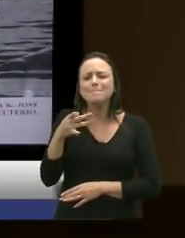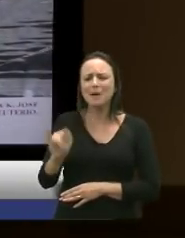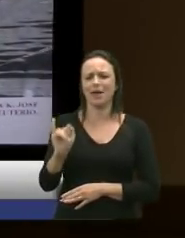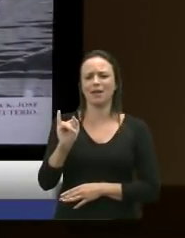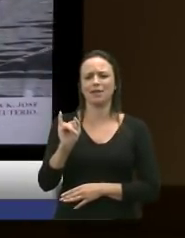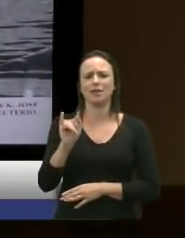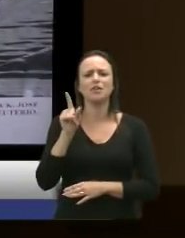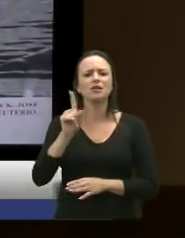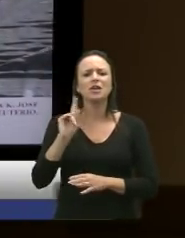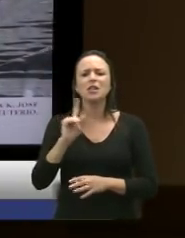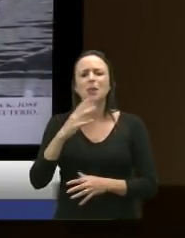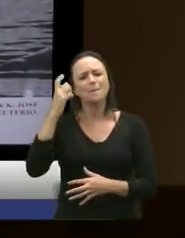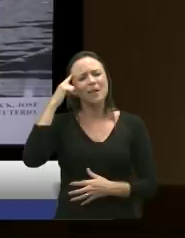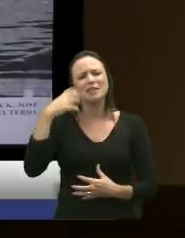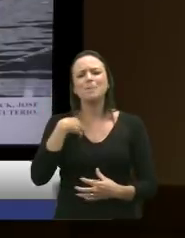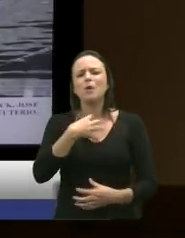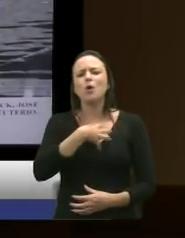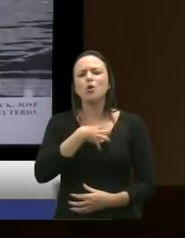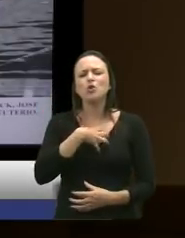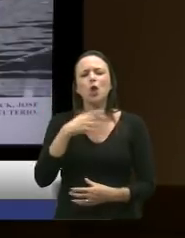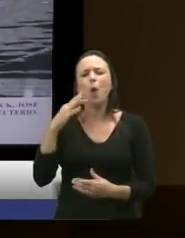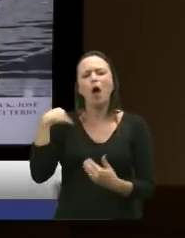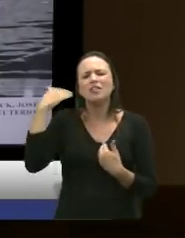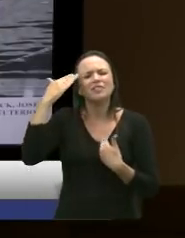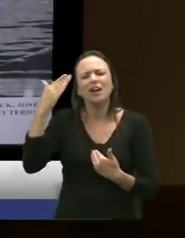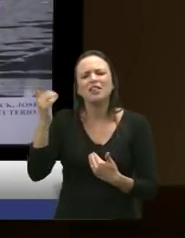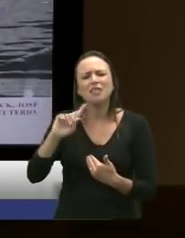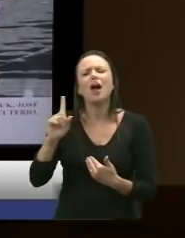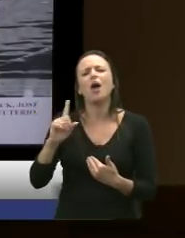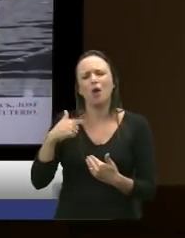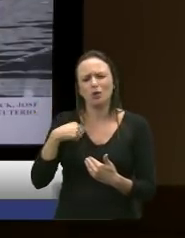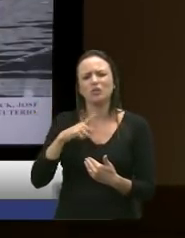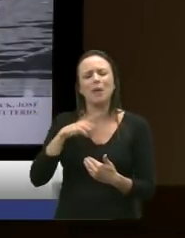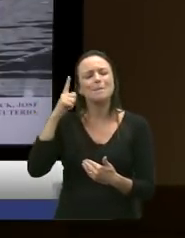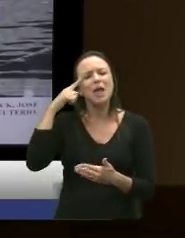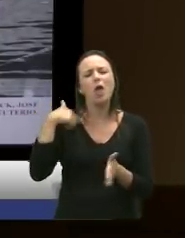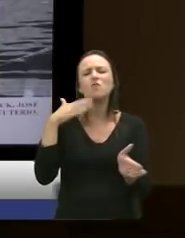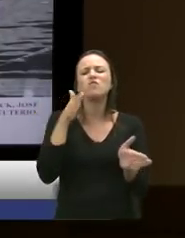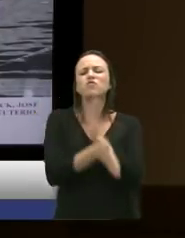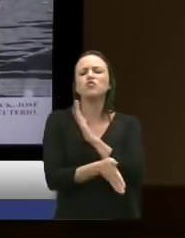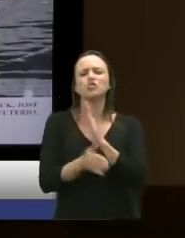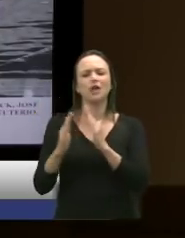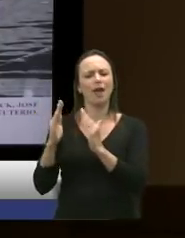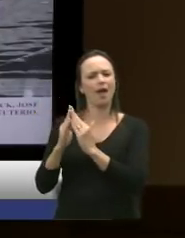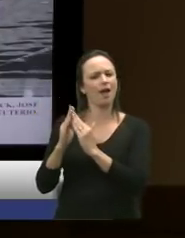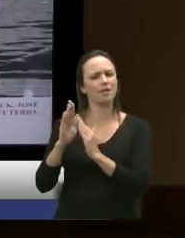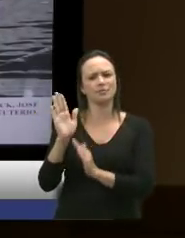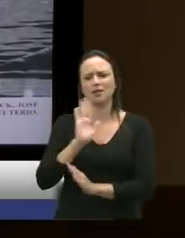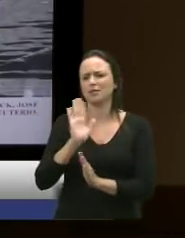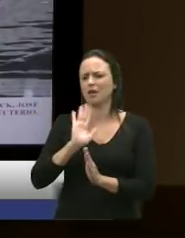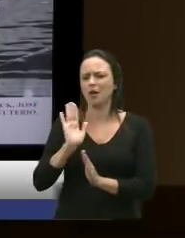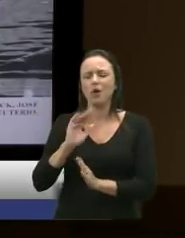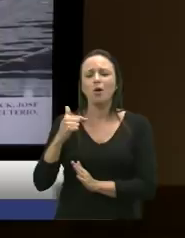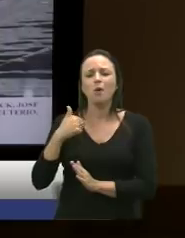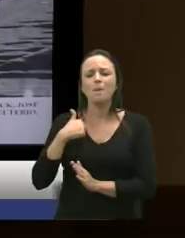minha atitude como um ato de ingratidão, como se eu quisesse fugir de casa. Meu gesto foi unicamente